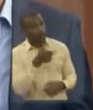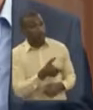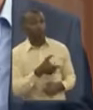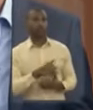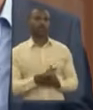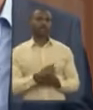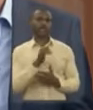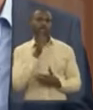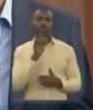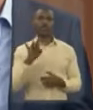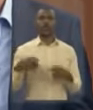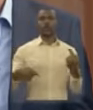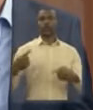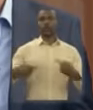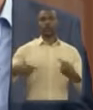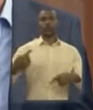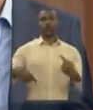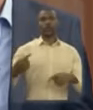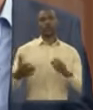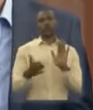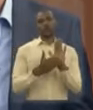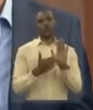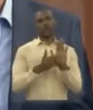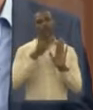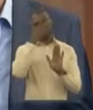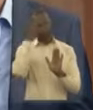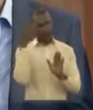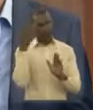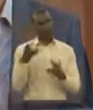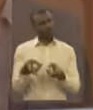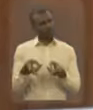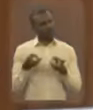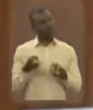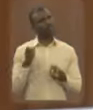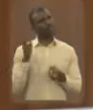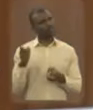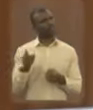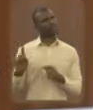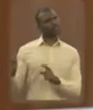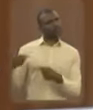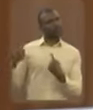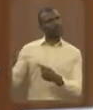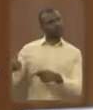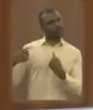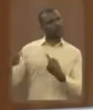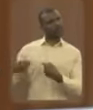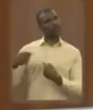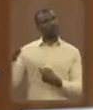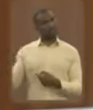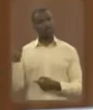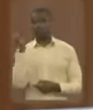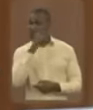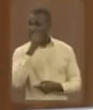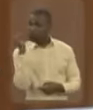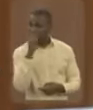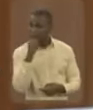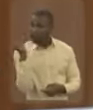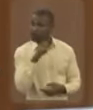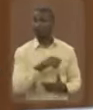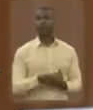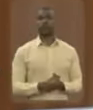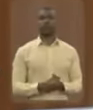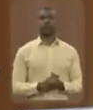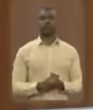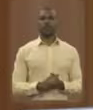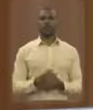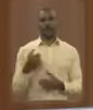tática de dizer que só quer discutir proposta mas as pessoas estão percebendo que você está atacando você está mentindo não respondeu a